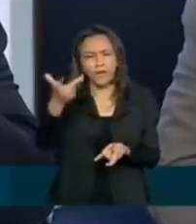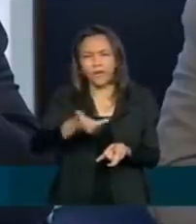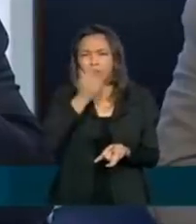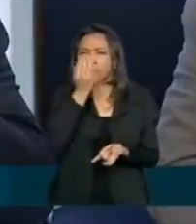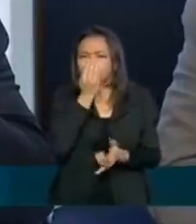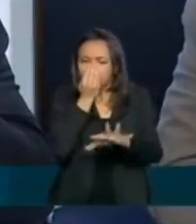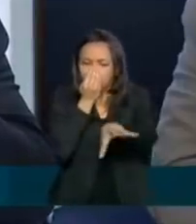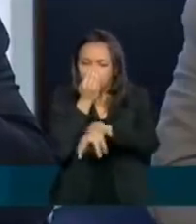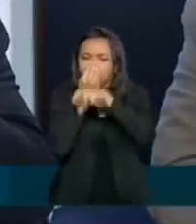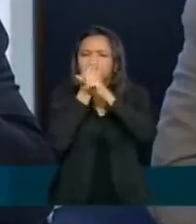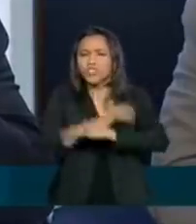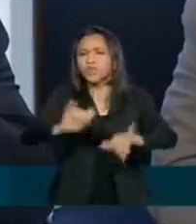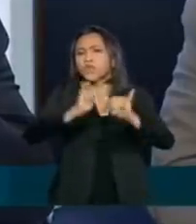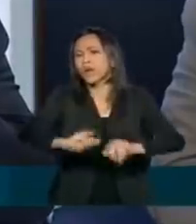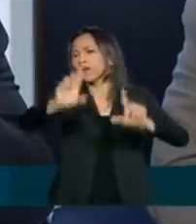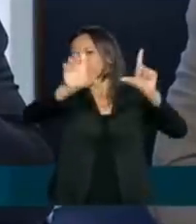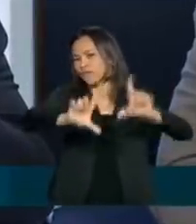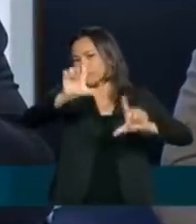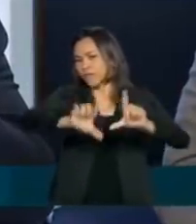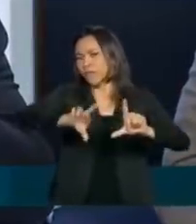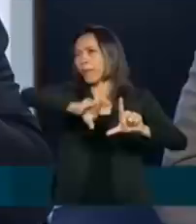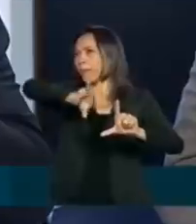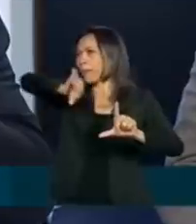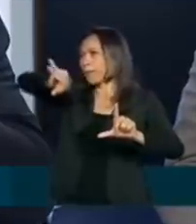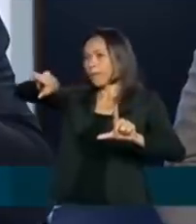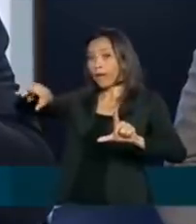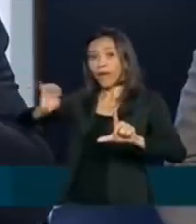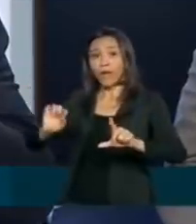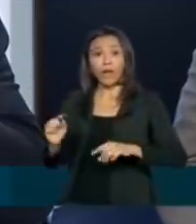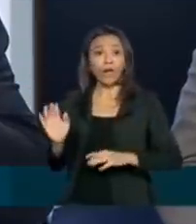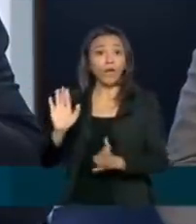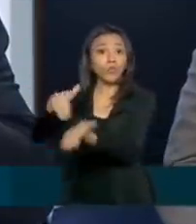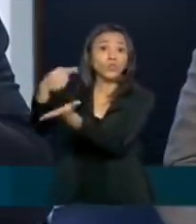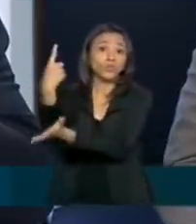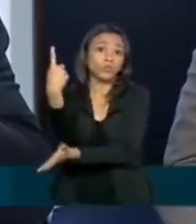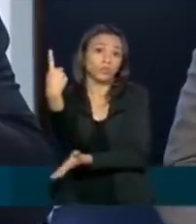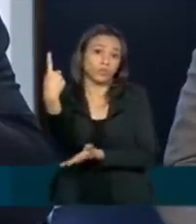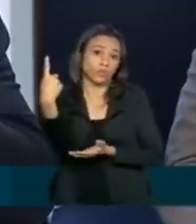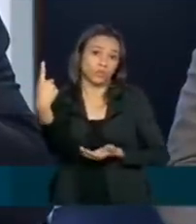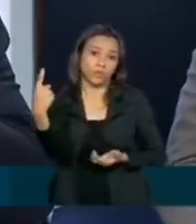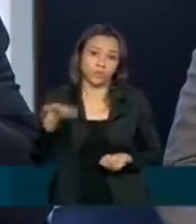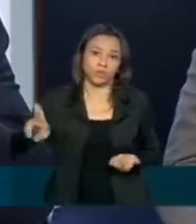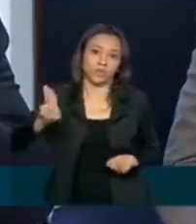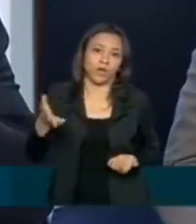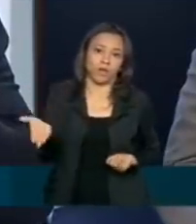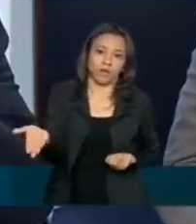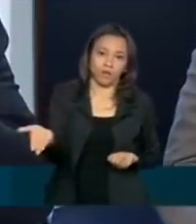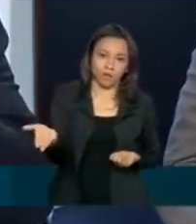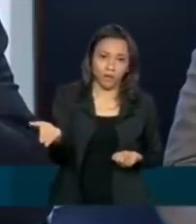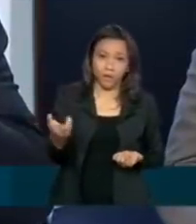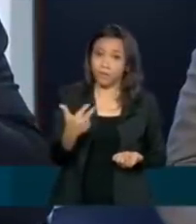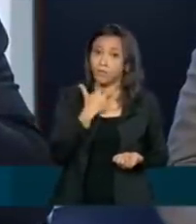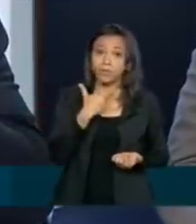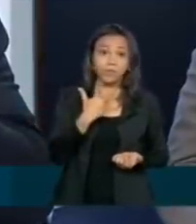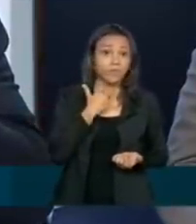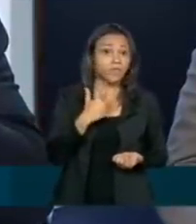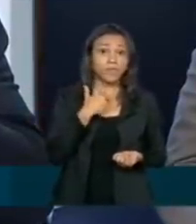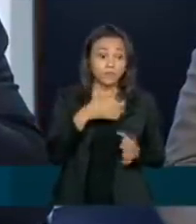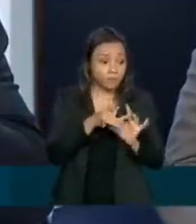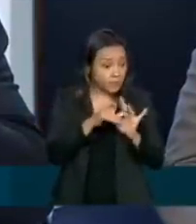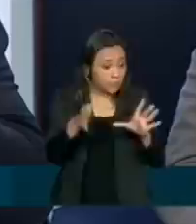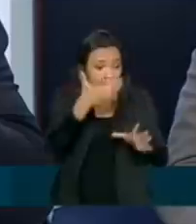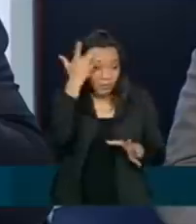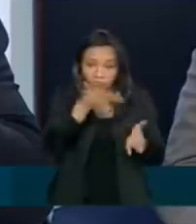pela televisão e por todos os lugares, é a última opção. Nós não podemos deixar as pessoas irem para